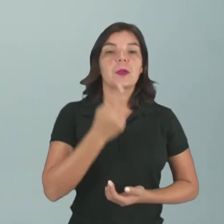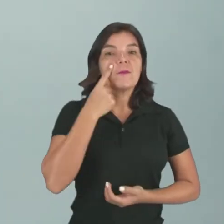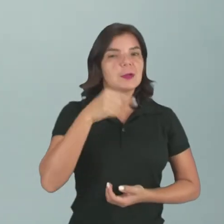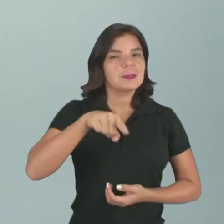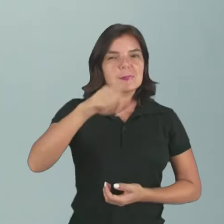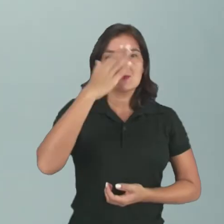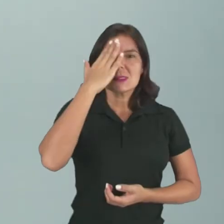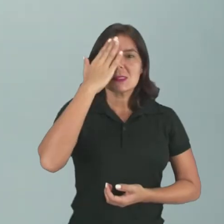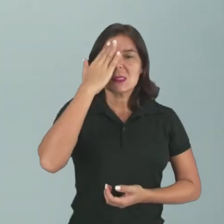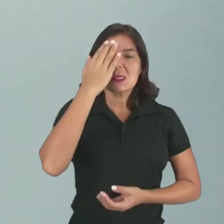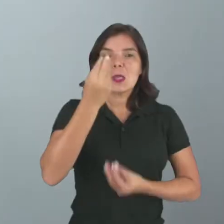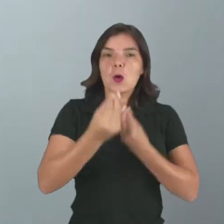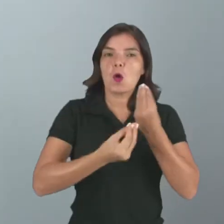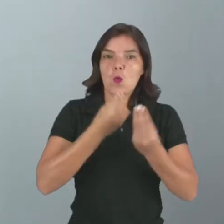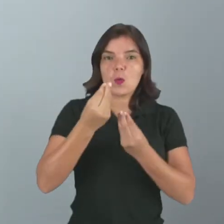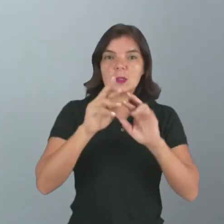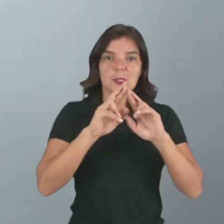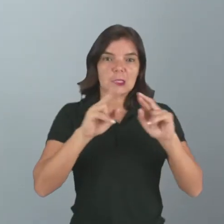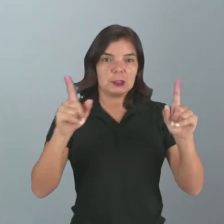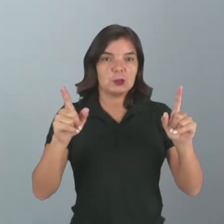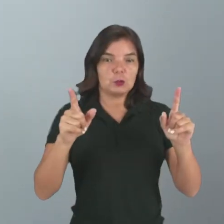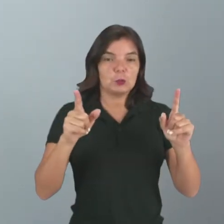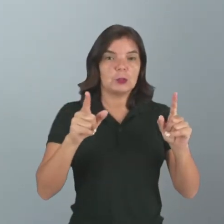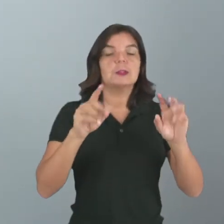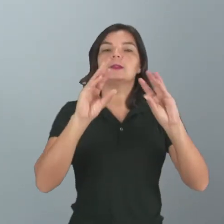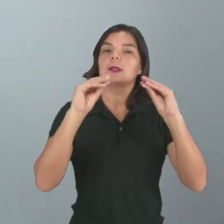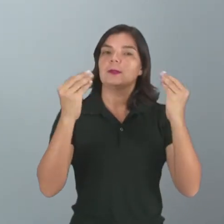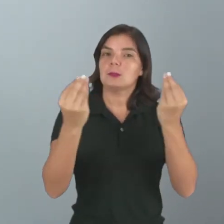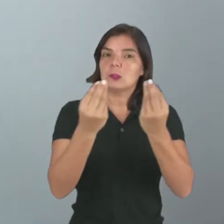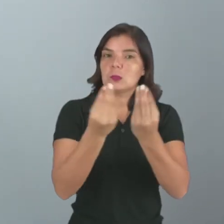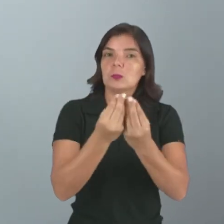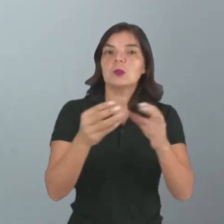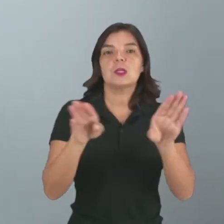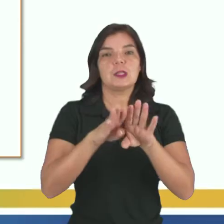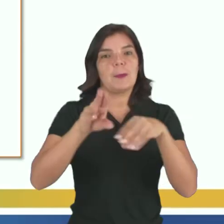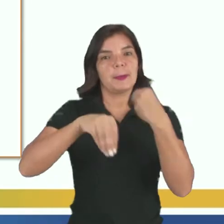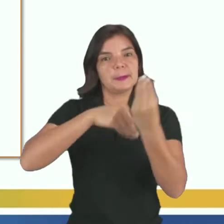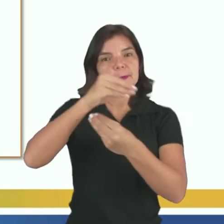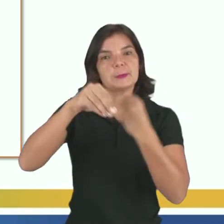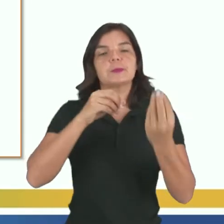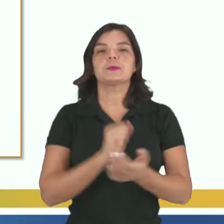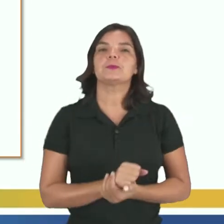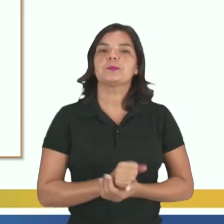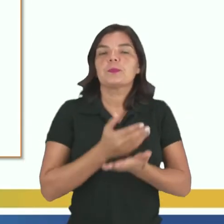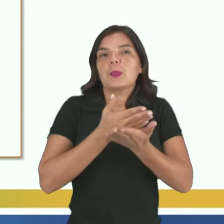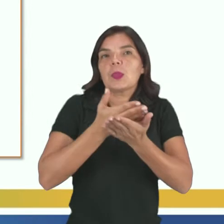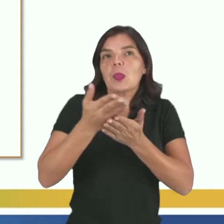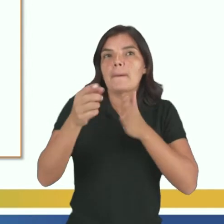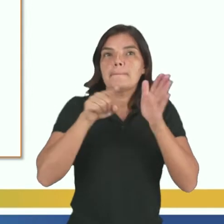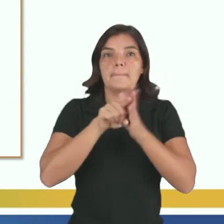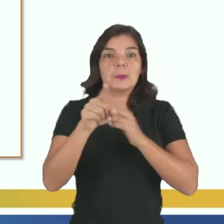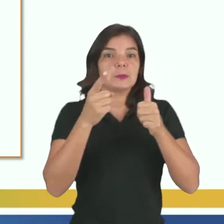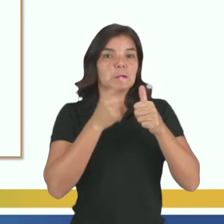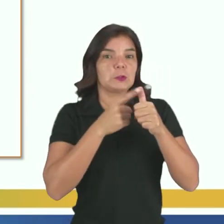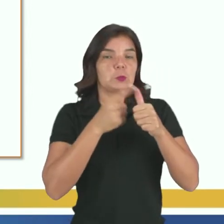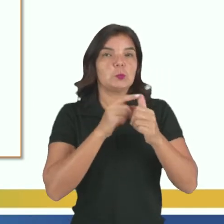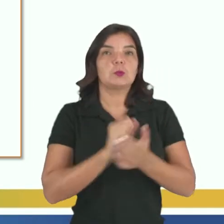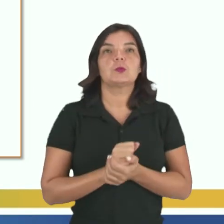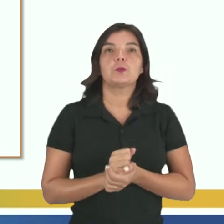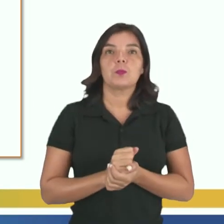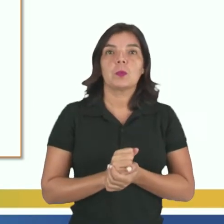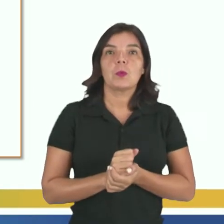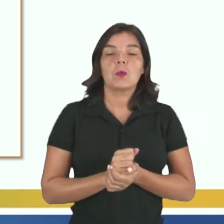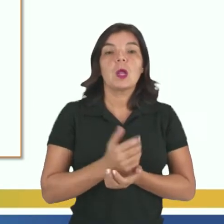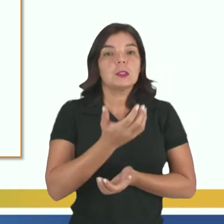vocês entenderam aí, então, as diferenças entre as substâncias e entre as misturas. Para começar, na questão 1, pergunta para vocês o